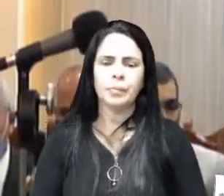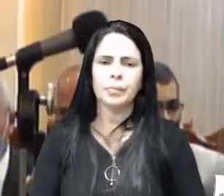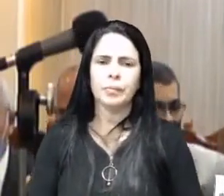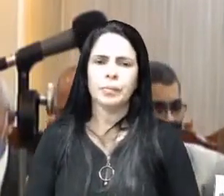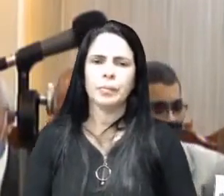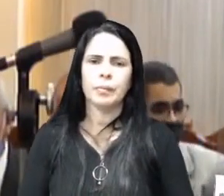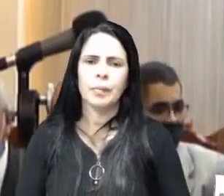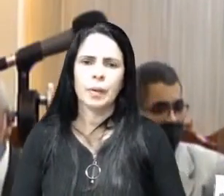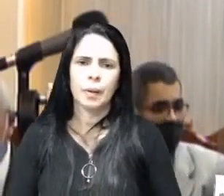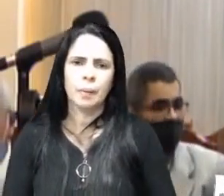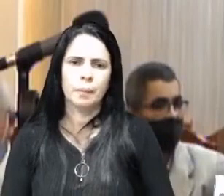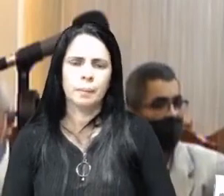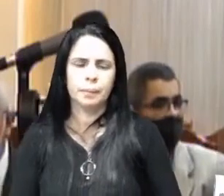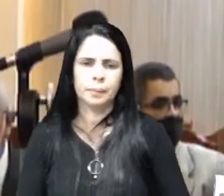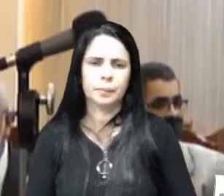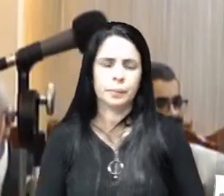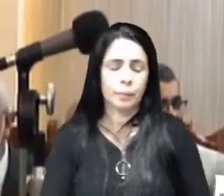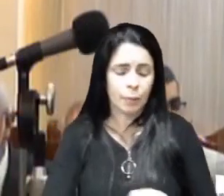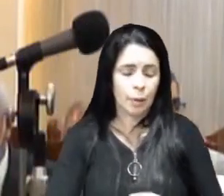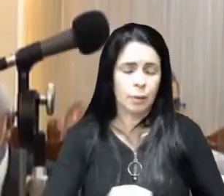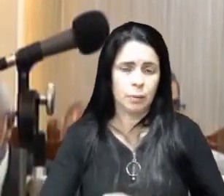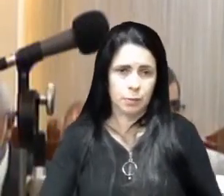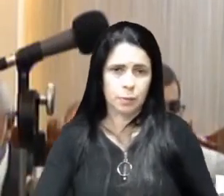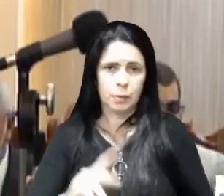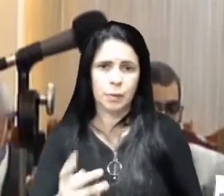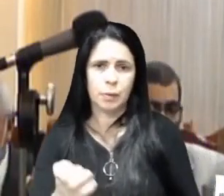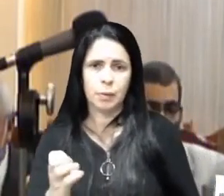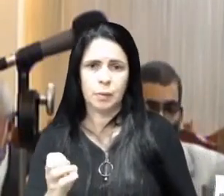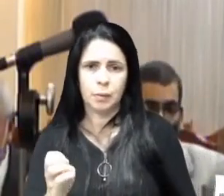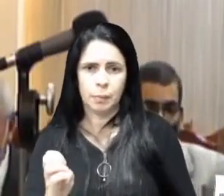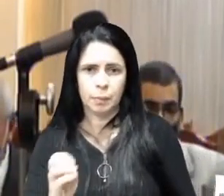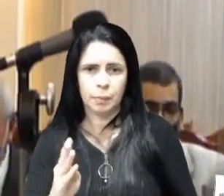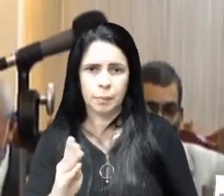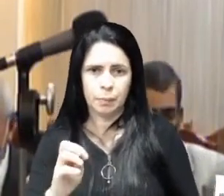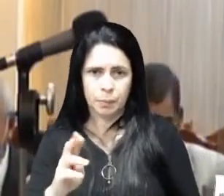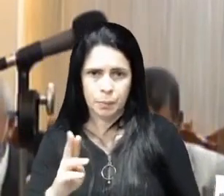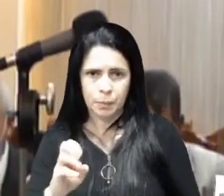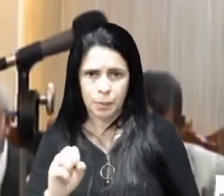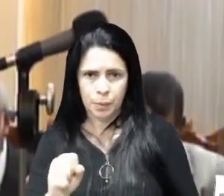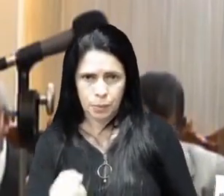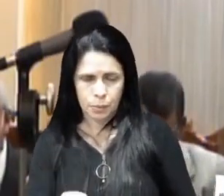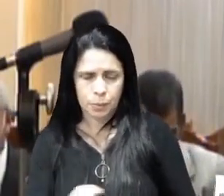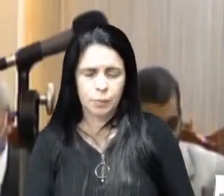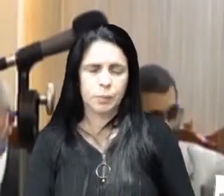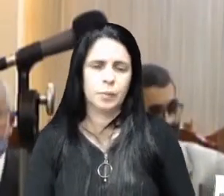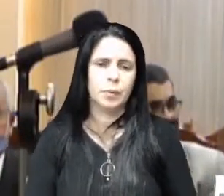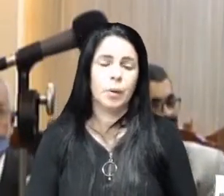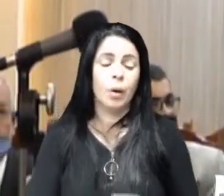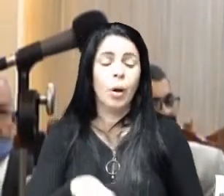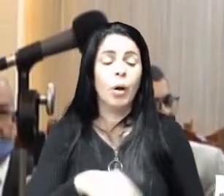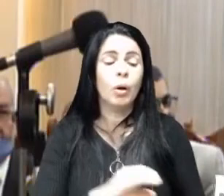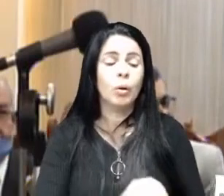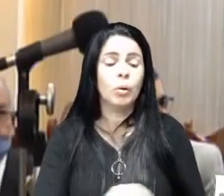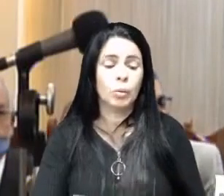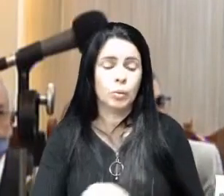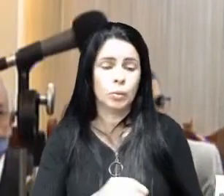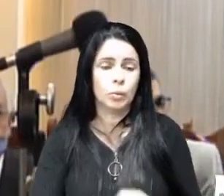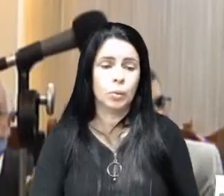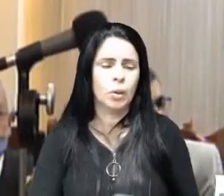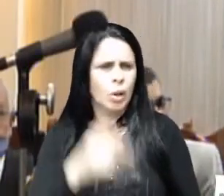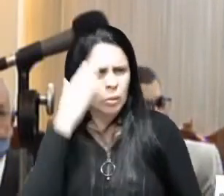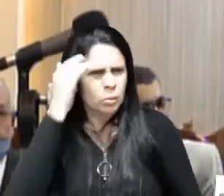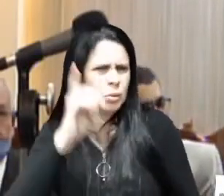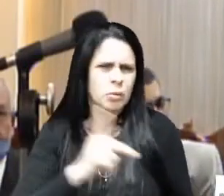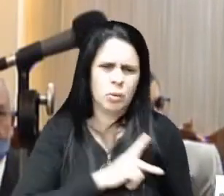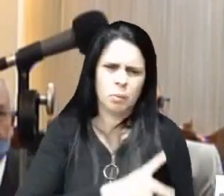Carta aos Hebreus, capítulo 10, versículo 25. Olha o que diz o escritor aos Hebreus. Não sei se foi Paulo,